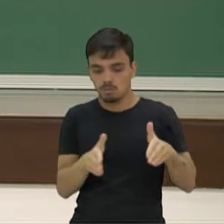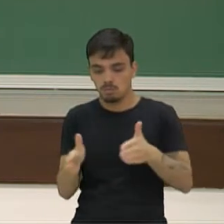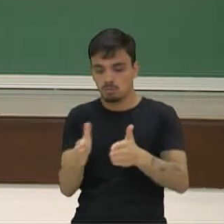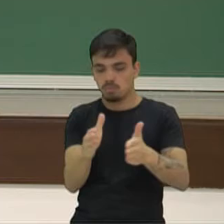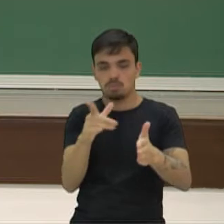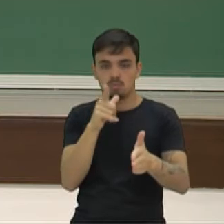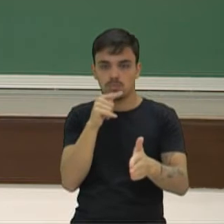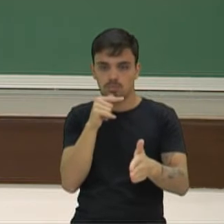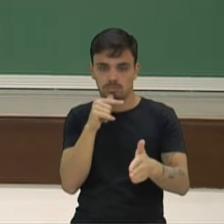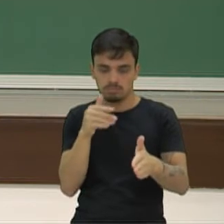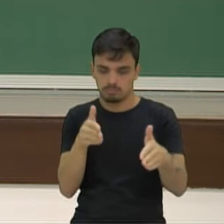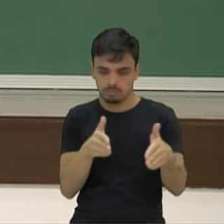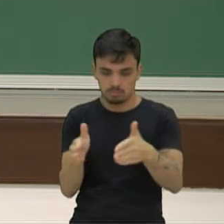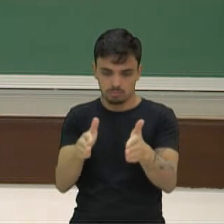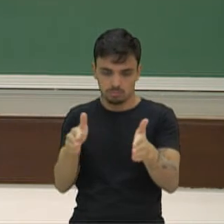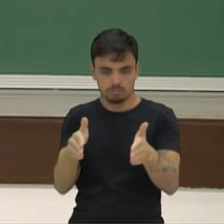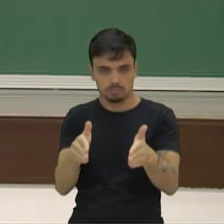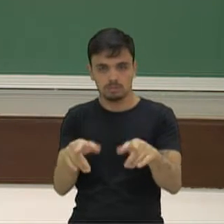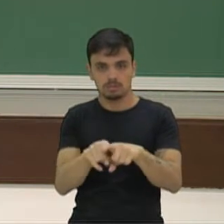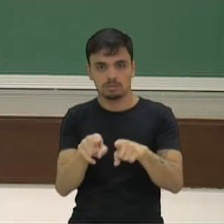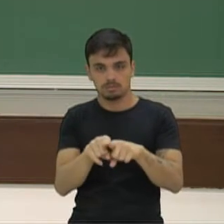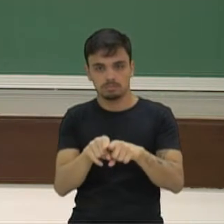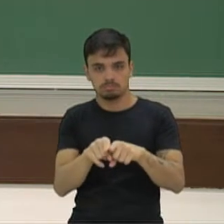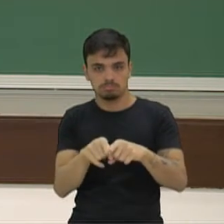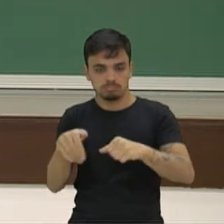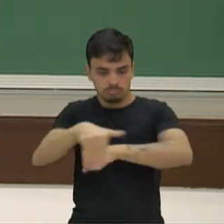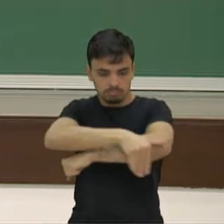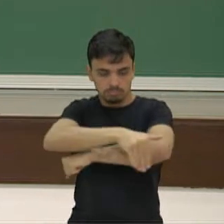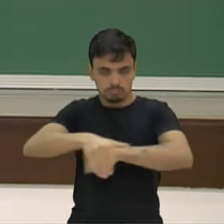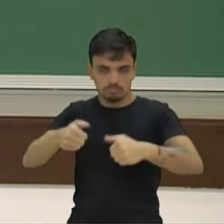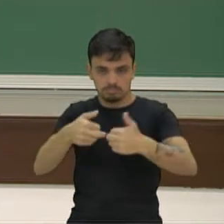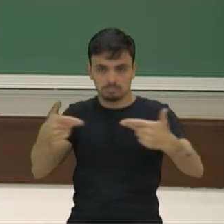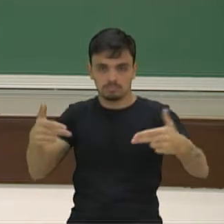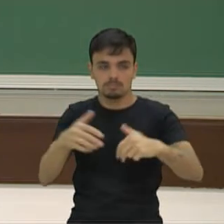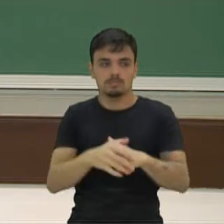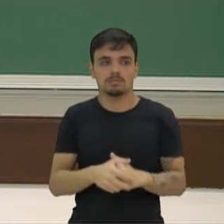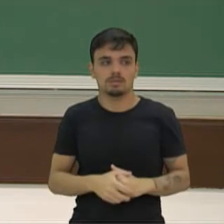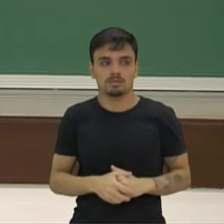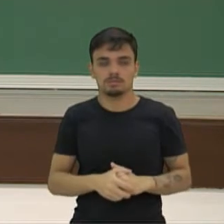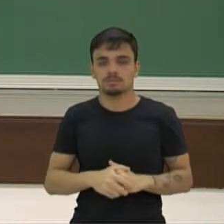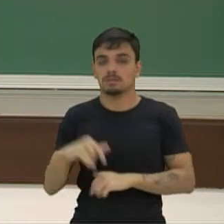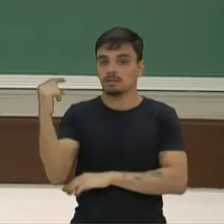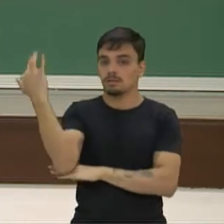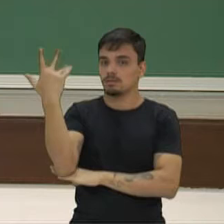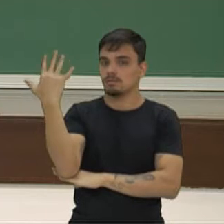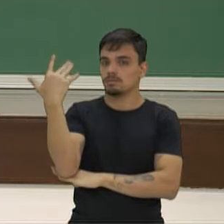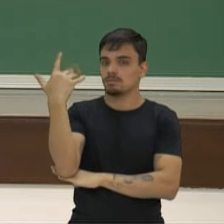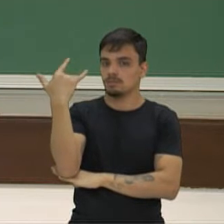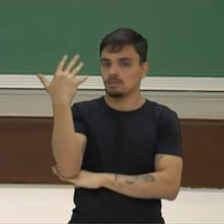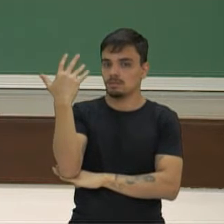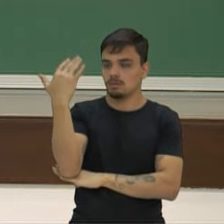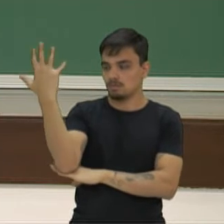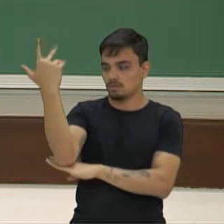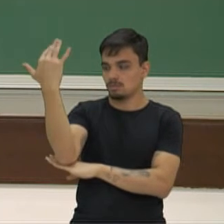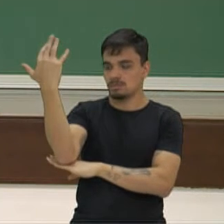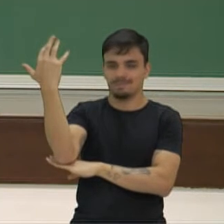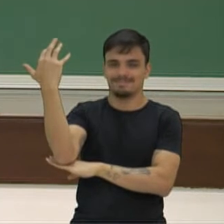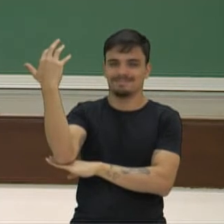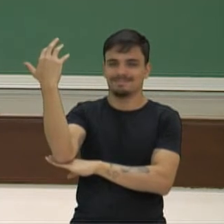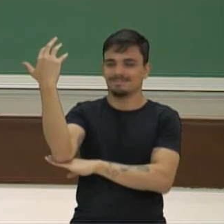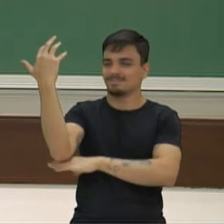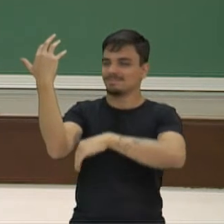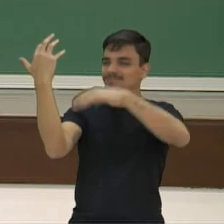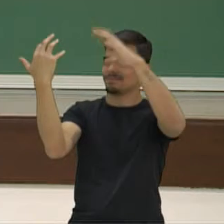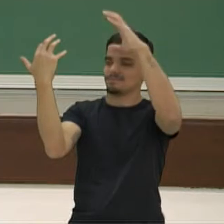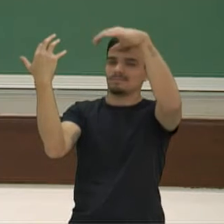calçada. Agora, quando tem uma árvore, aquela gota da árvore bate na... A gota de chuva, gota de árvore é ótima, né?